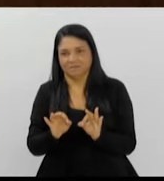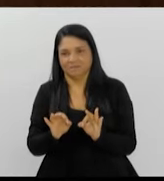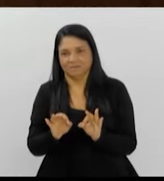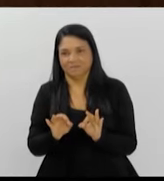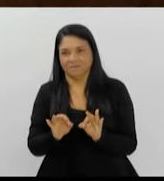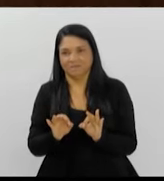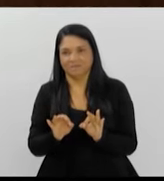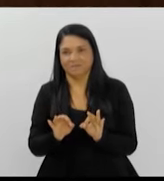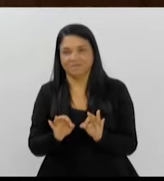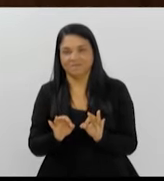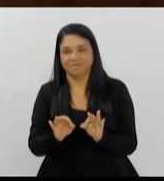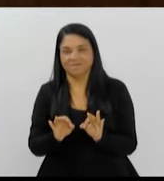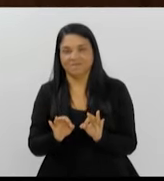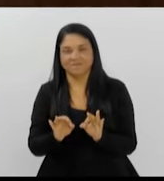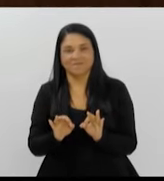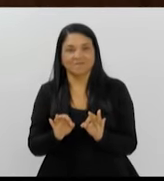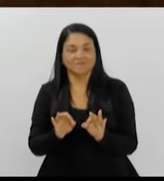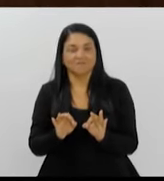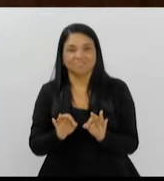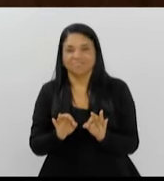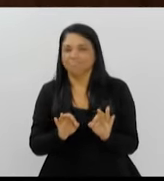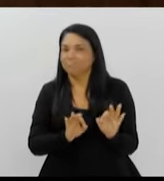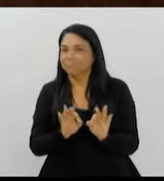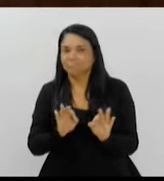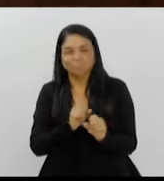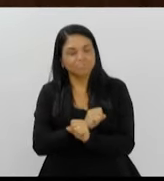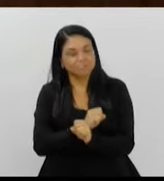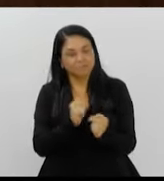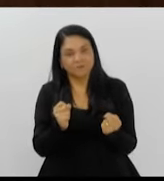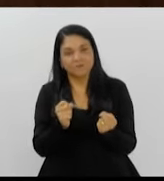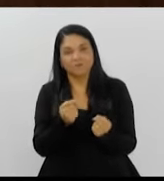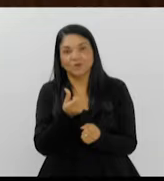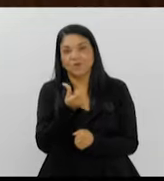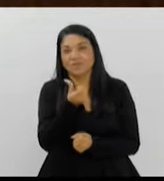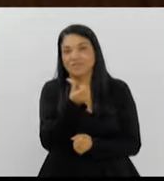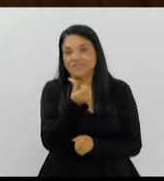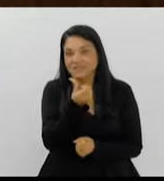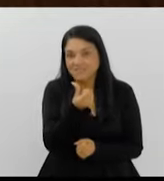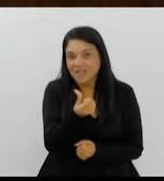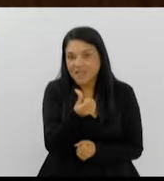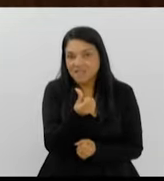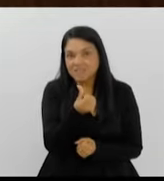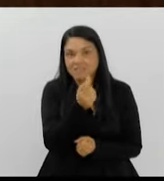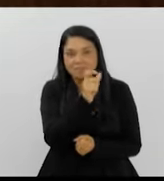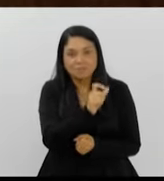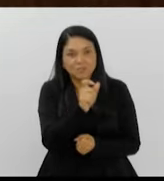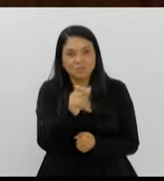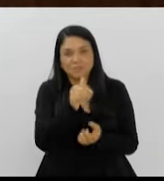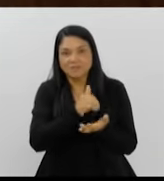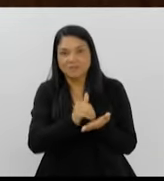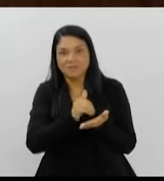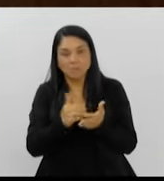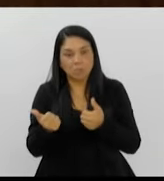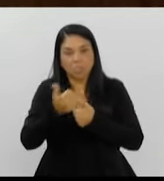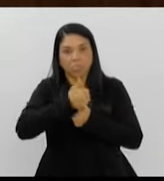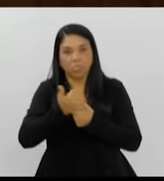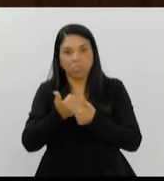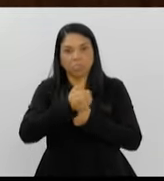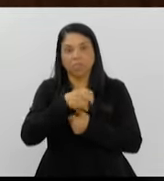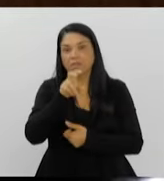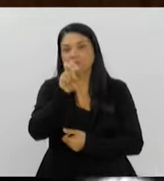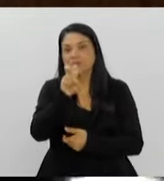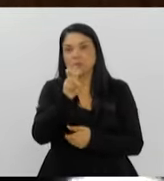não dá para acertar uma casa em 10 meses foram seis secretários da Polícia Civil em 5